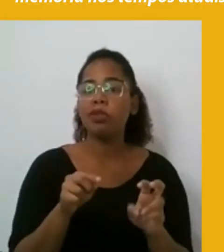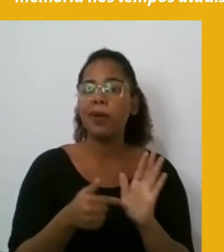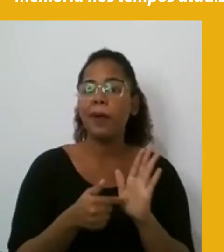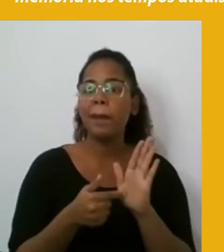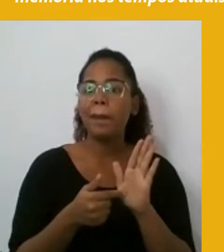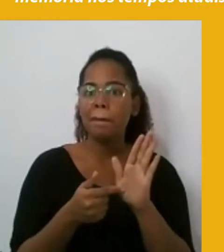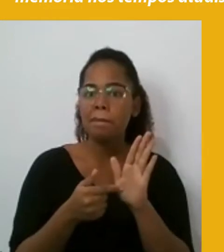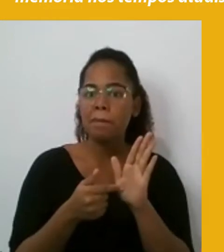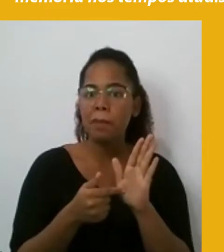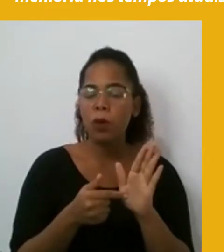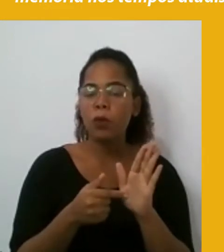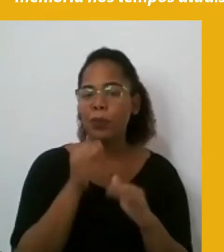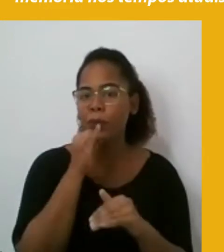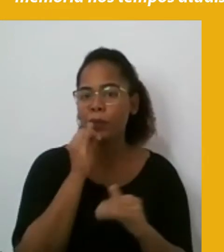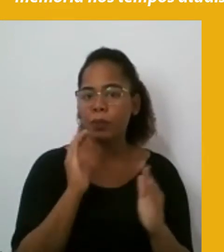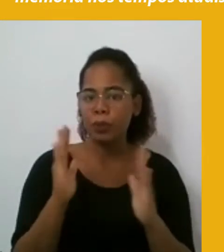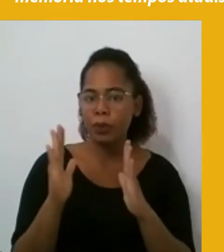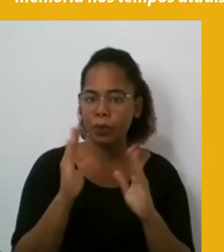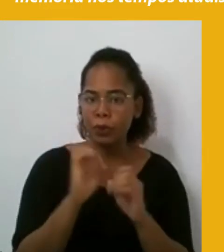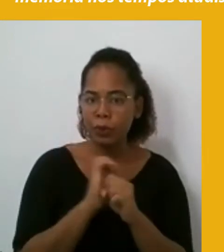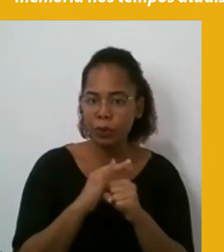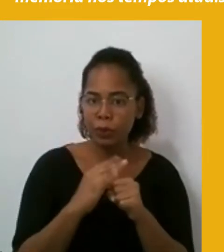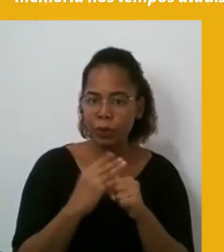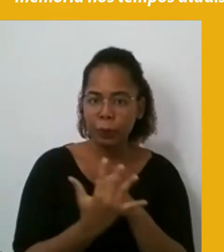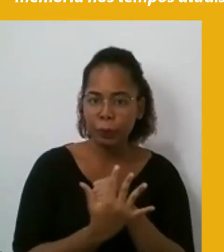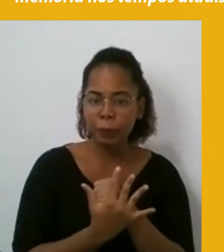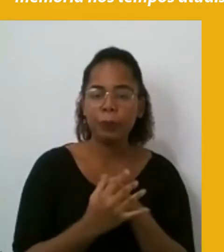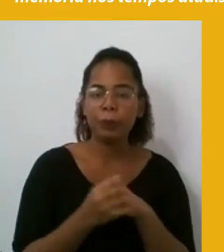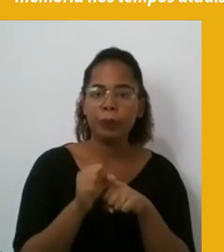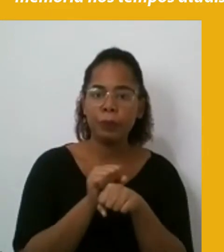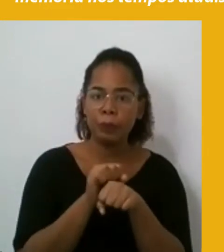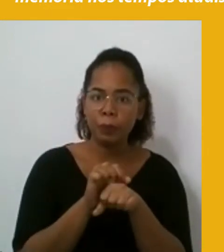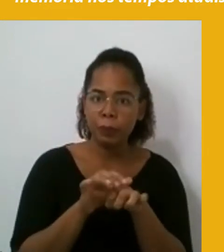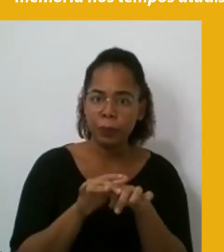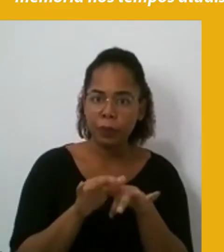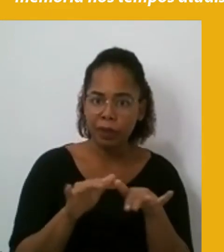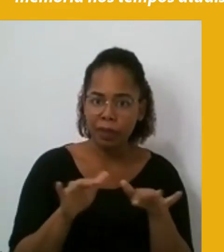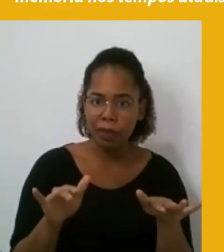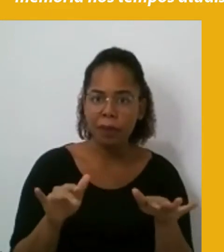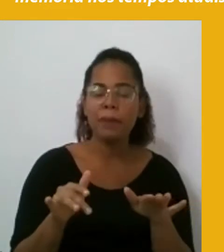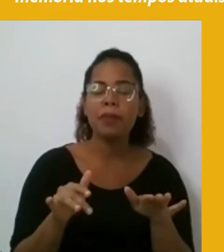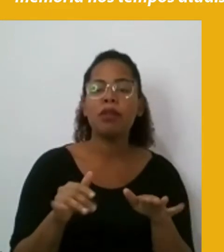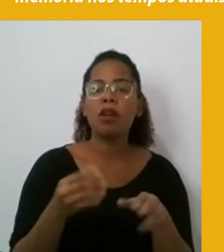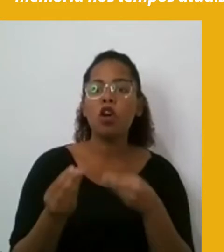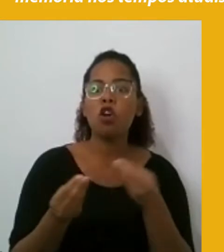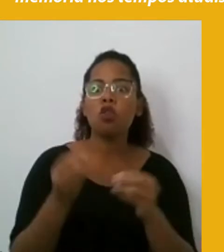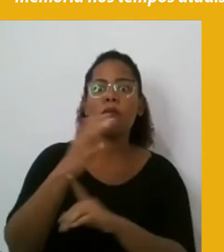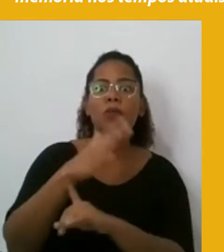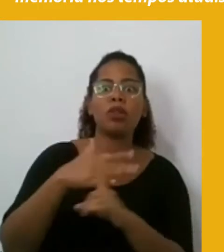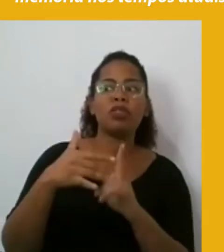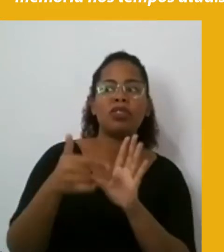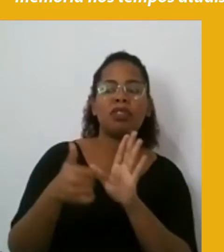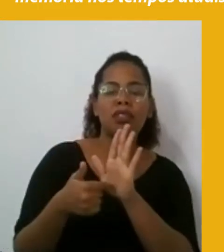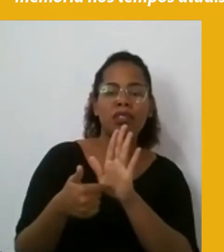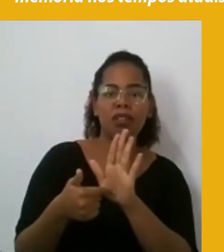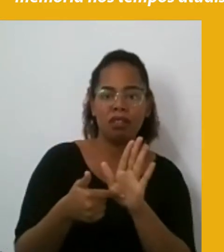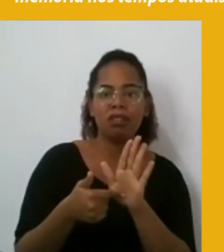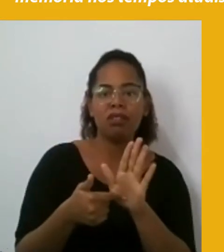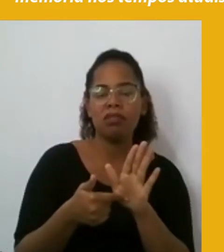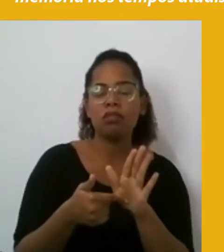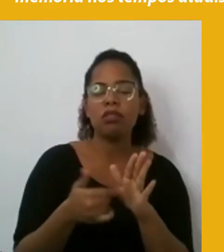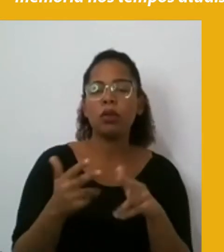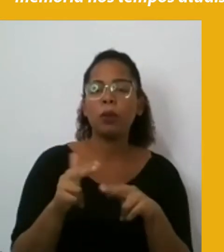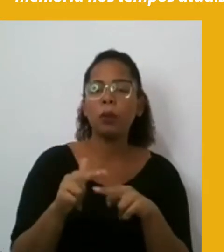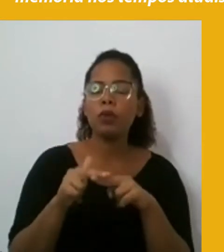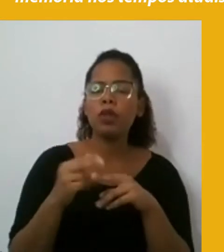no tempo da pandemia, ou pelo menos fazer com que esses encontros e outros tantos e tantas leituras possam fazer, gente, qual é o impacto